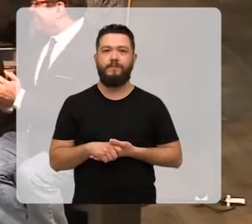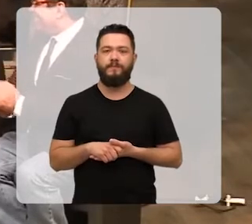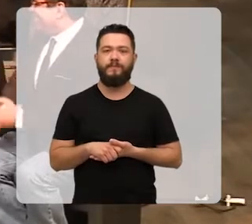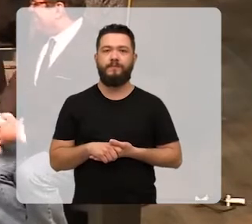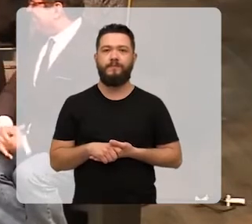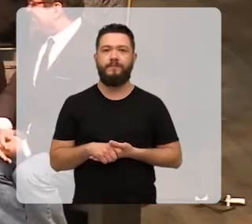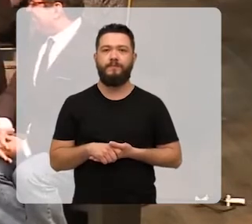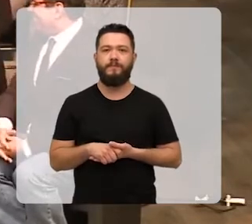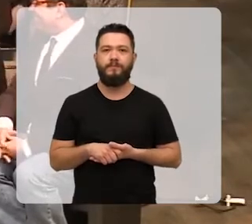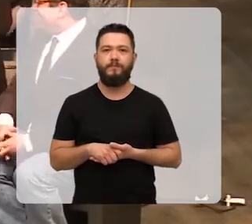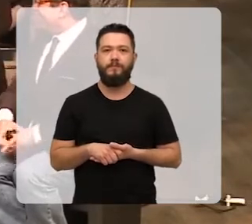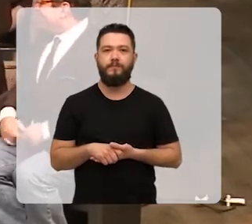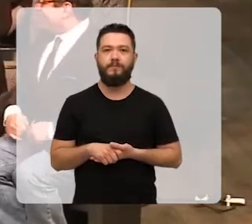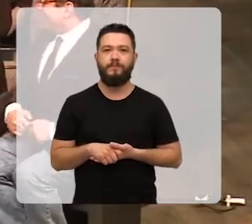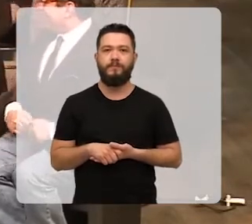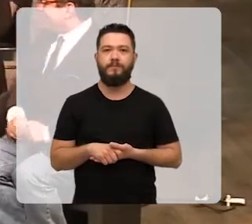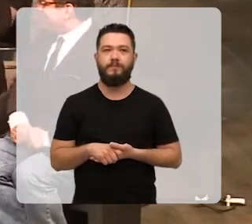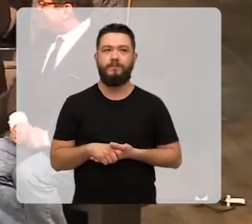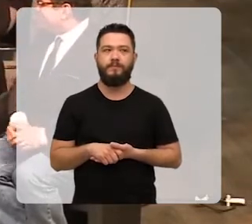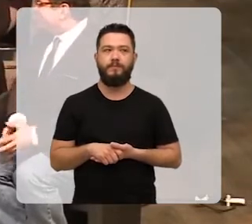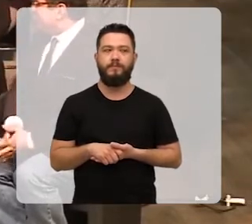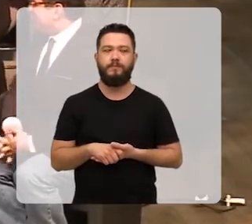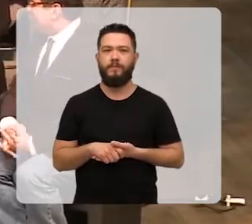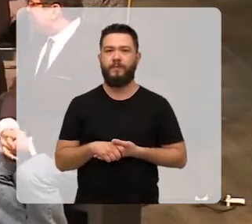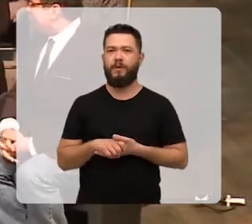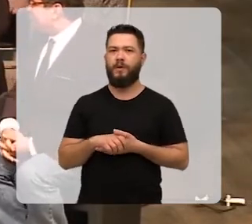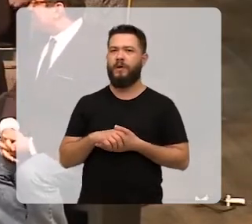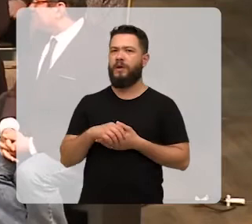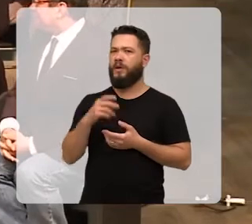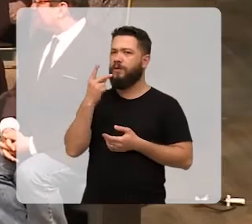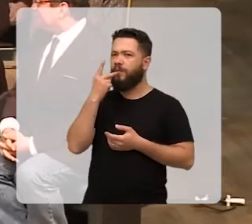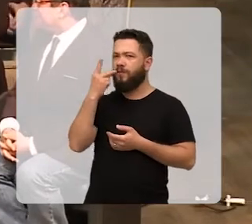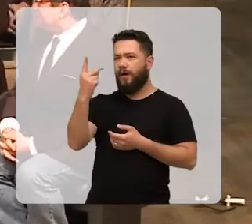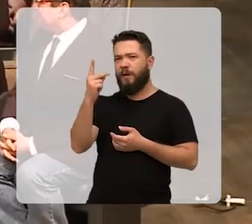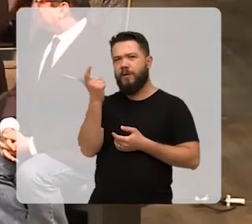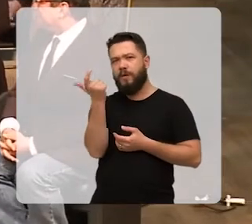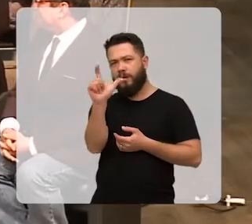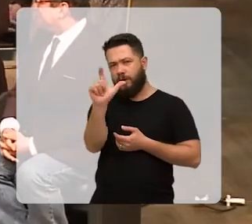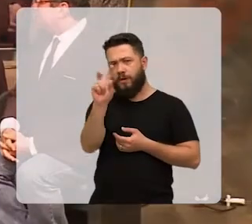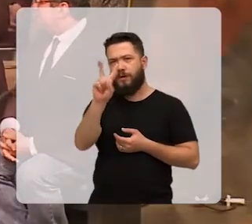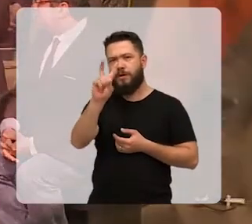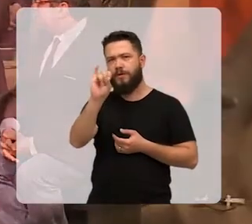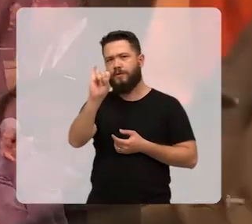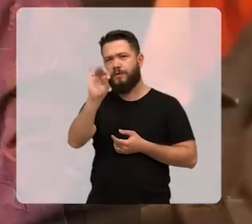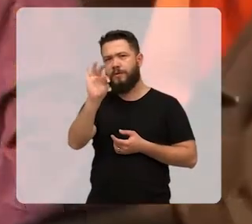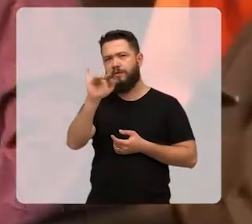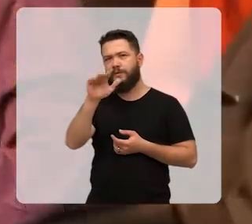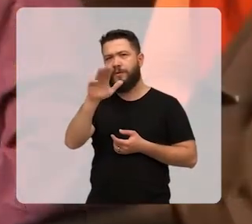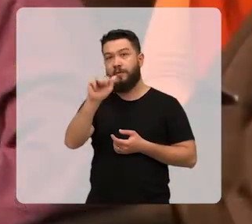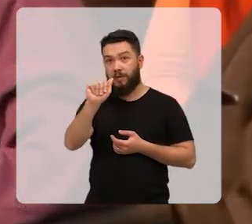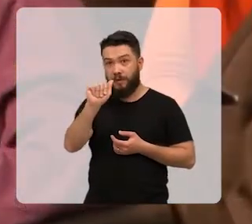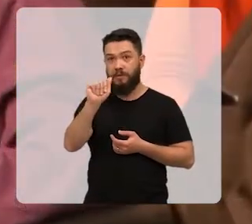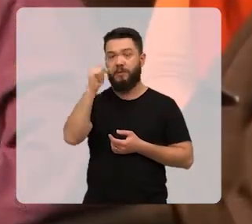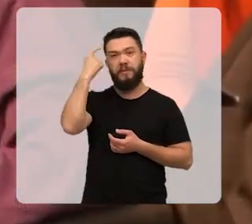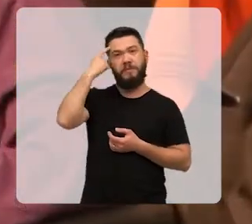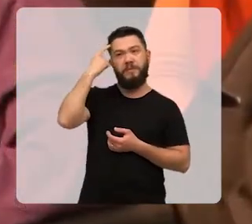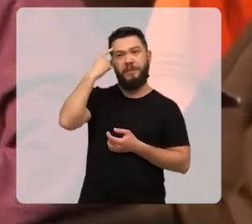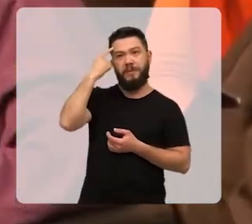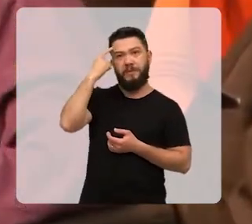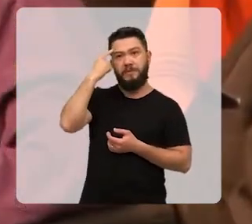Obrigada. Quando se fala sobre vítimas, o mundo pensa dos que foram assassinados. Porém, as